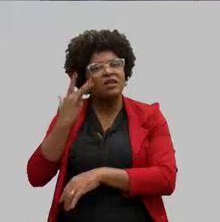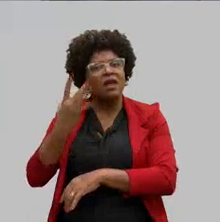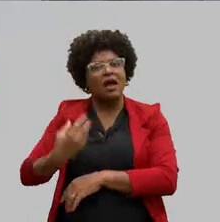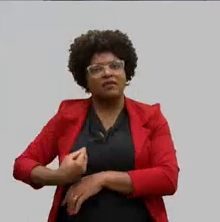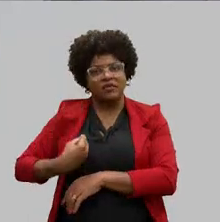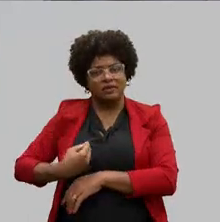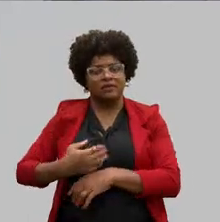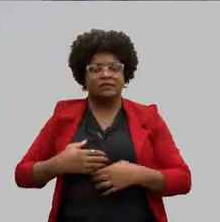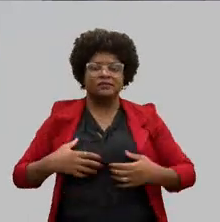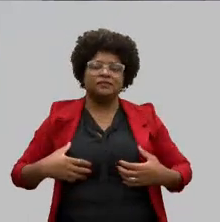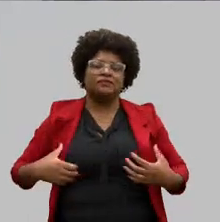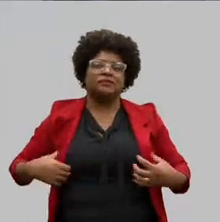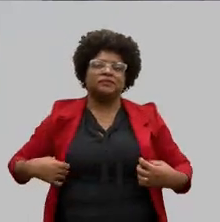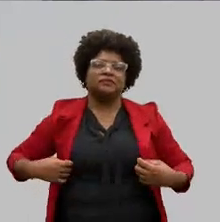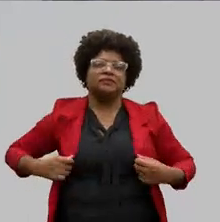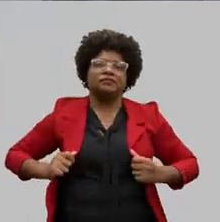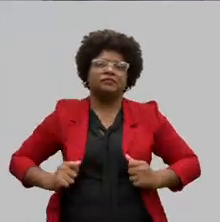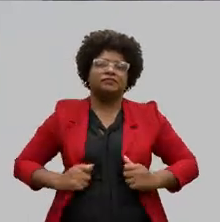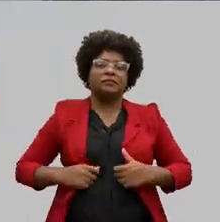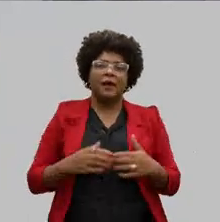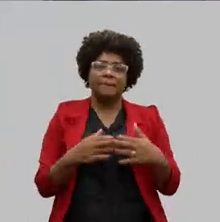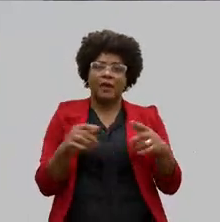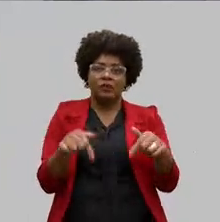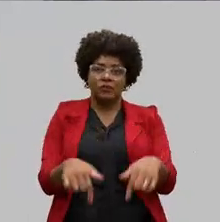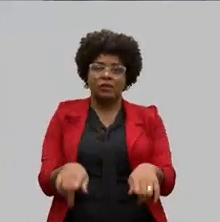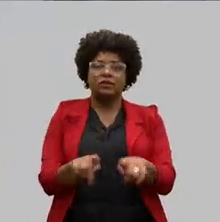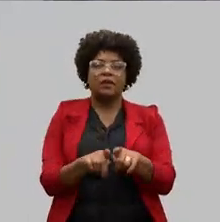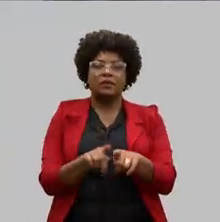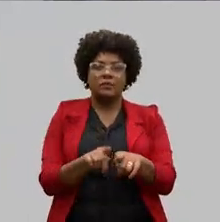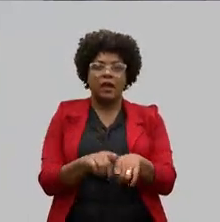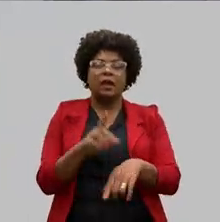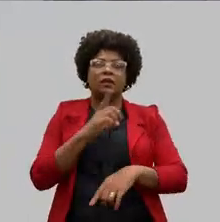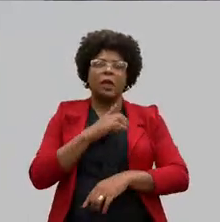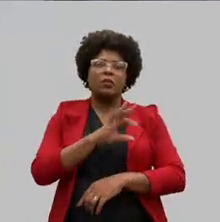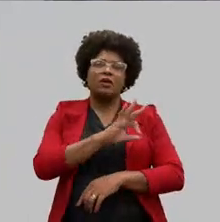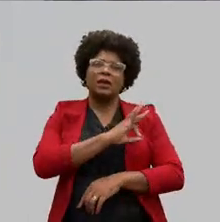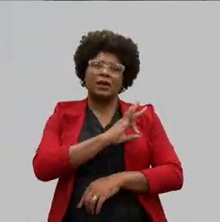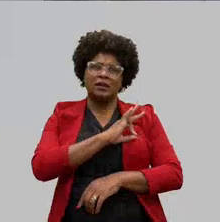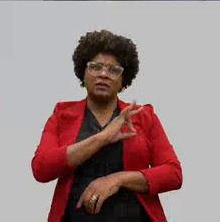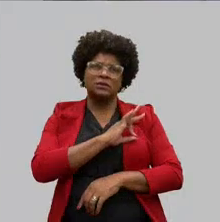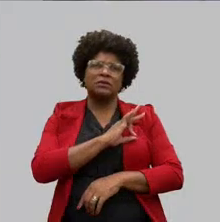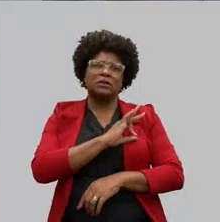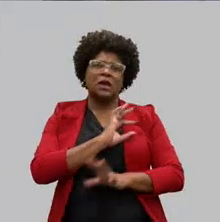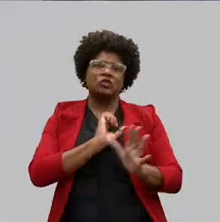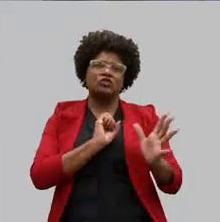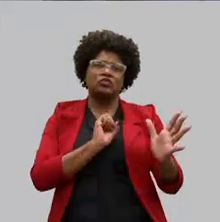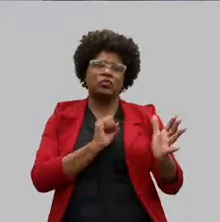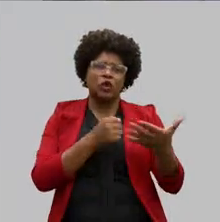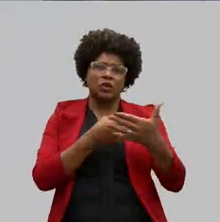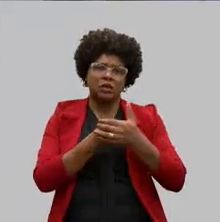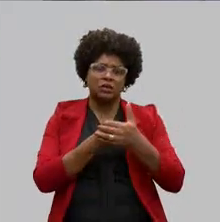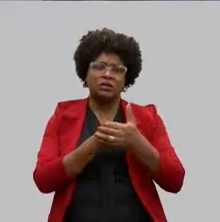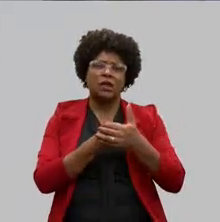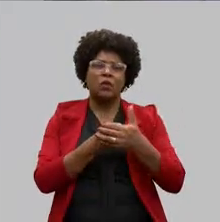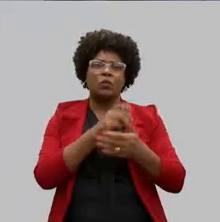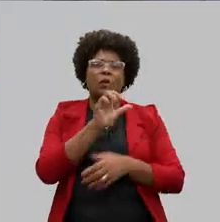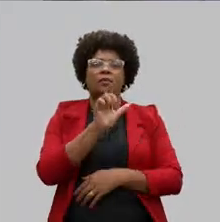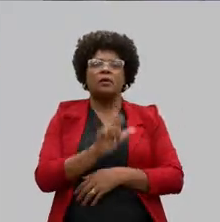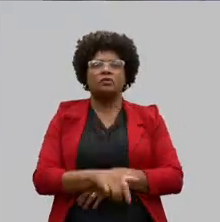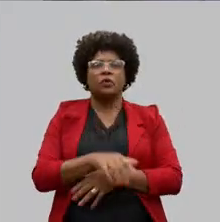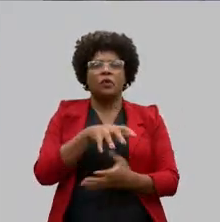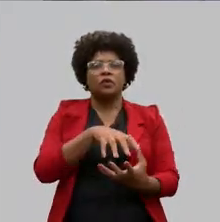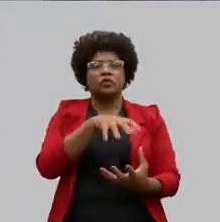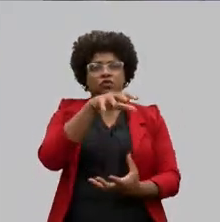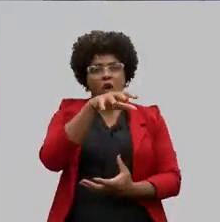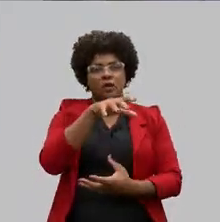apelo hoje nós temos a delegacia de polícia de proteção ao idoso também funciona ali no Barro Preto mas infelizmente